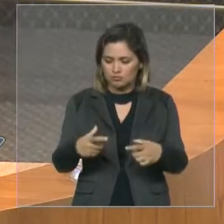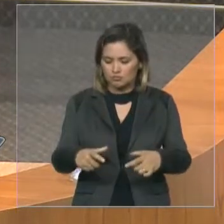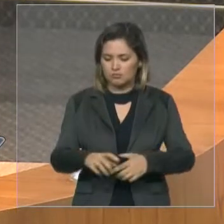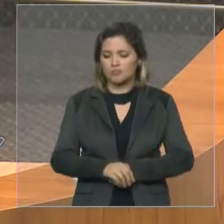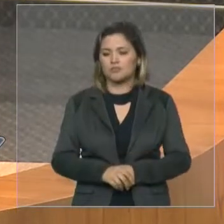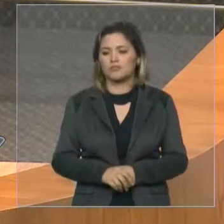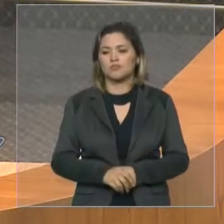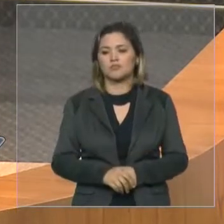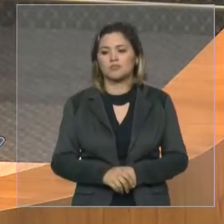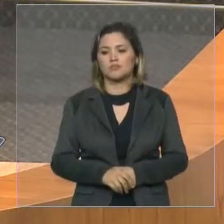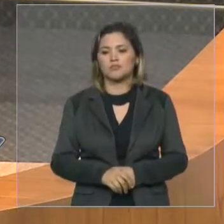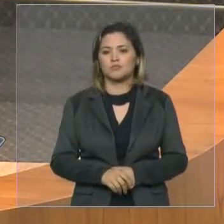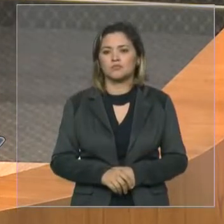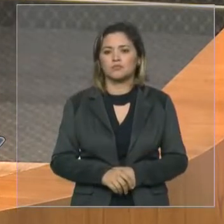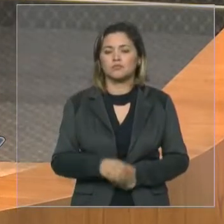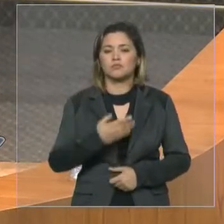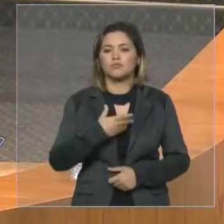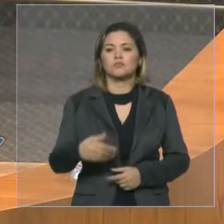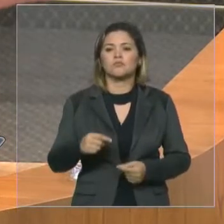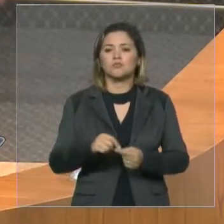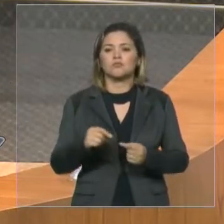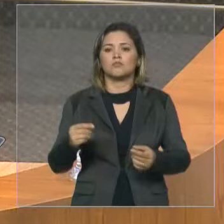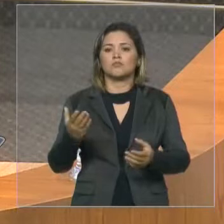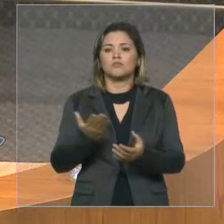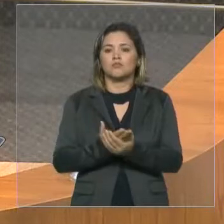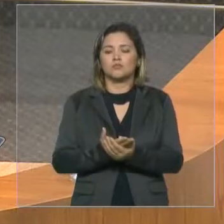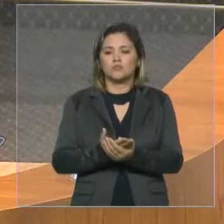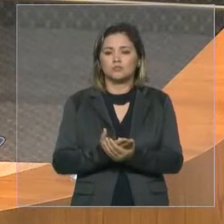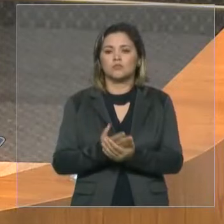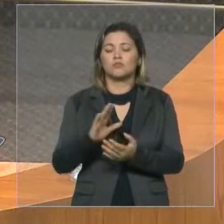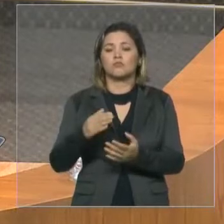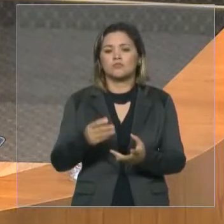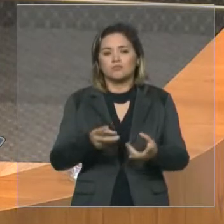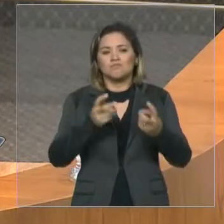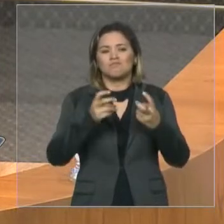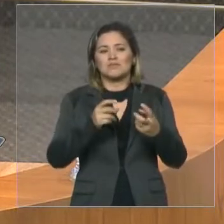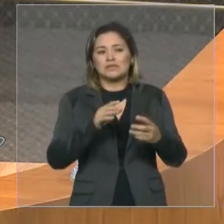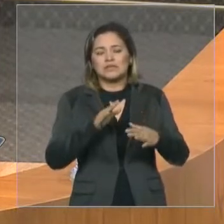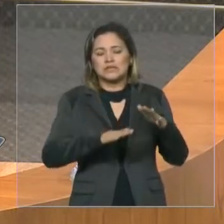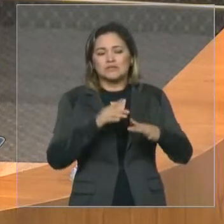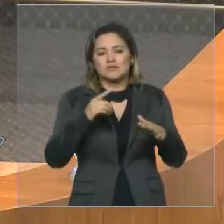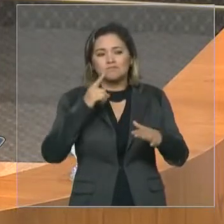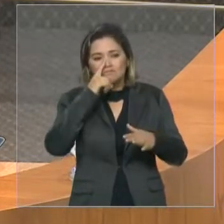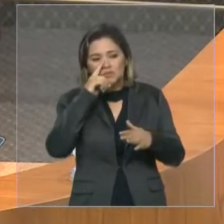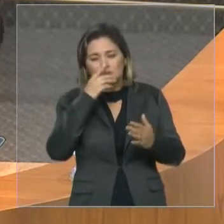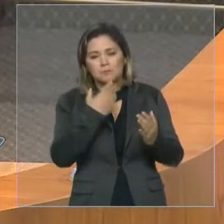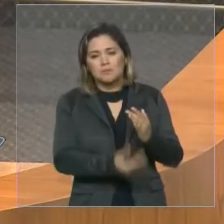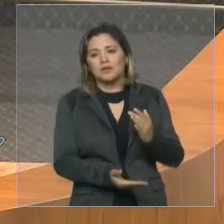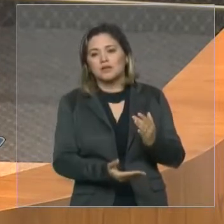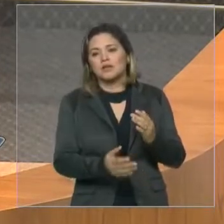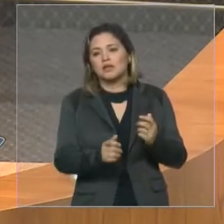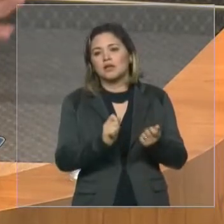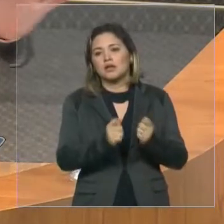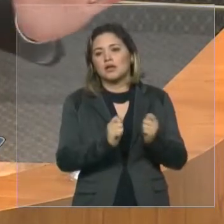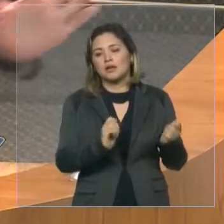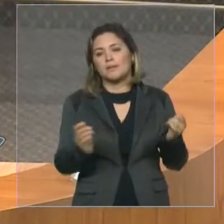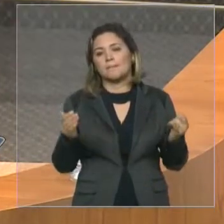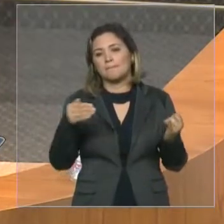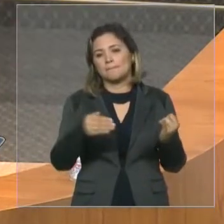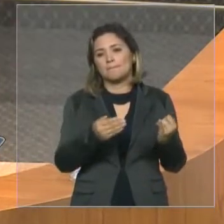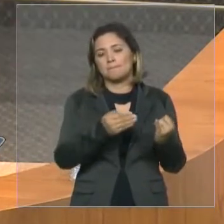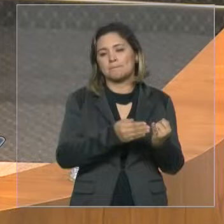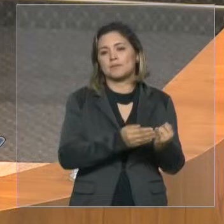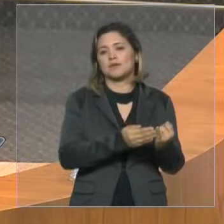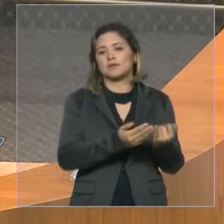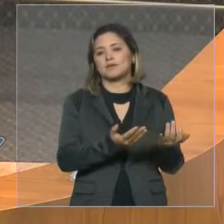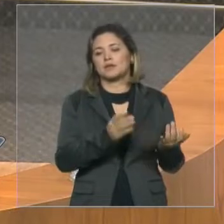governo ajuizou uma ação quando percebeu que poderia perder o porto e, consequentemente, a quantidade de empregos que tem lá